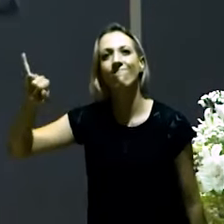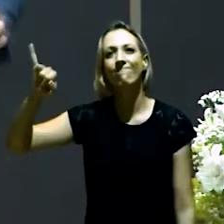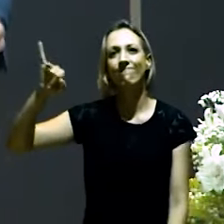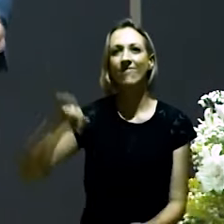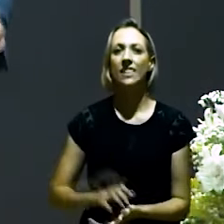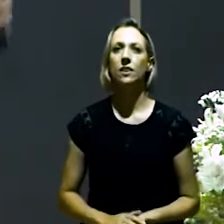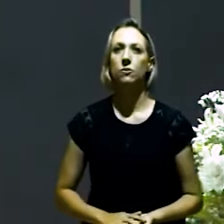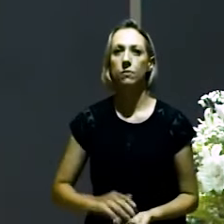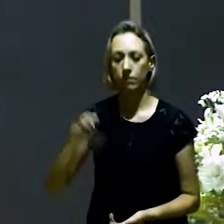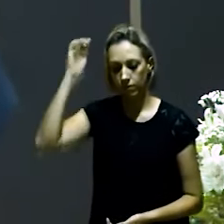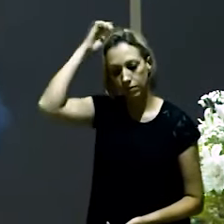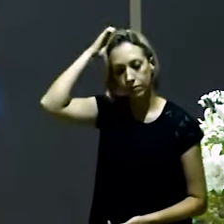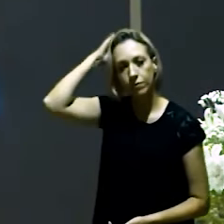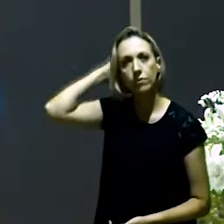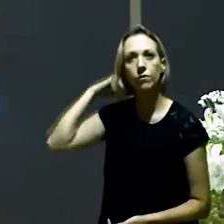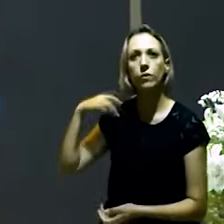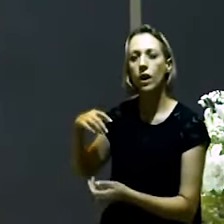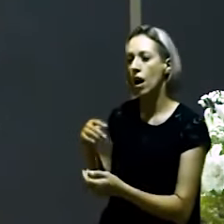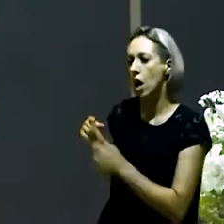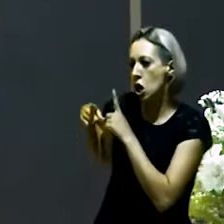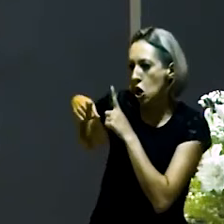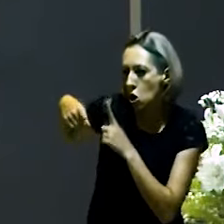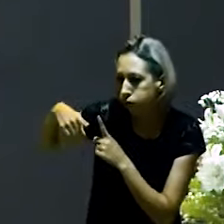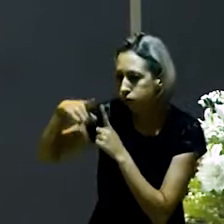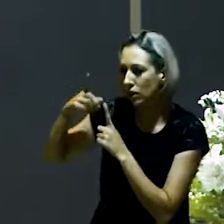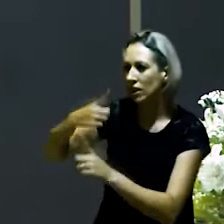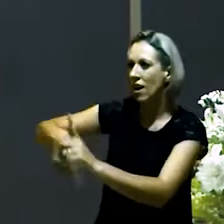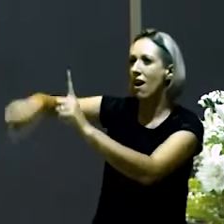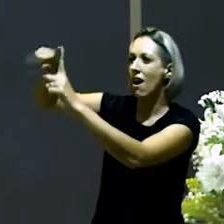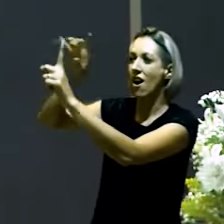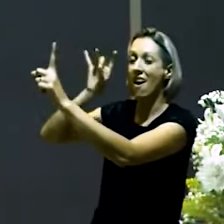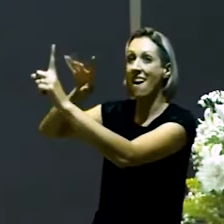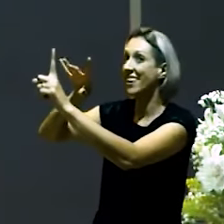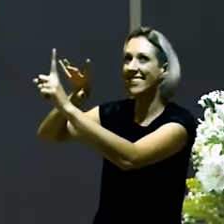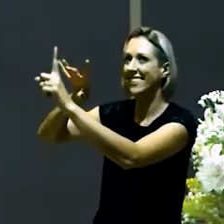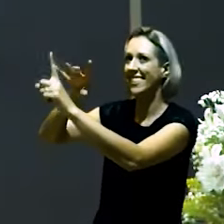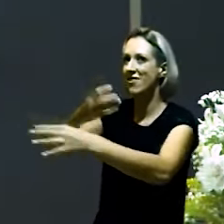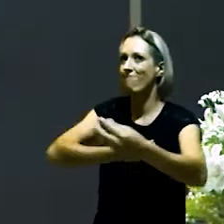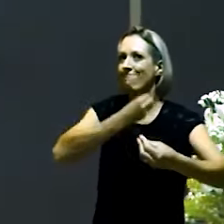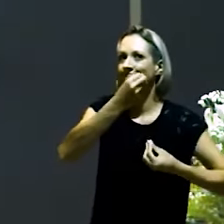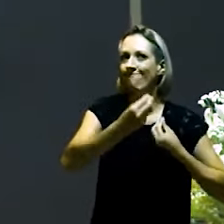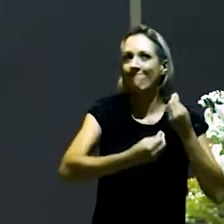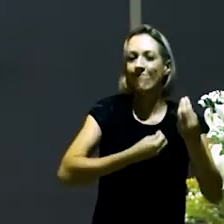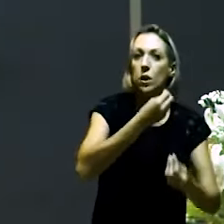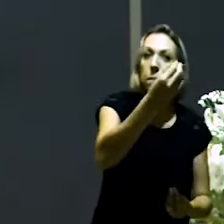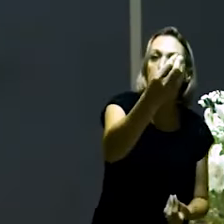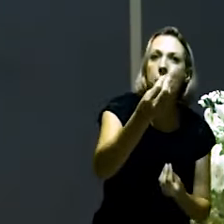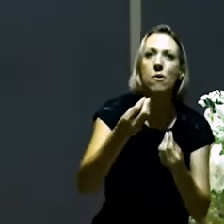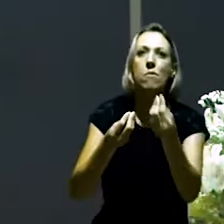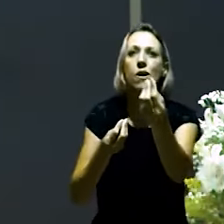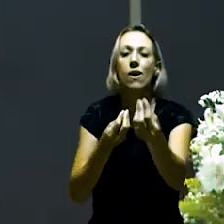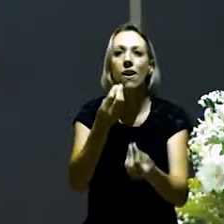somente em direção à cruz, era em direção à tua vida, era em direção à minha vida. Alguns olham e dizem: como um cordeiro